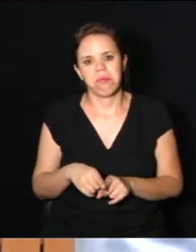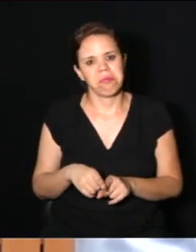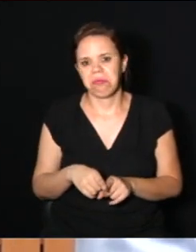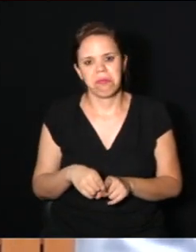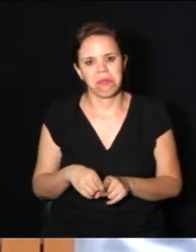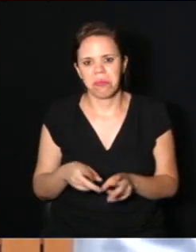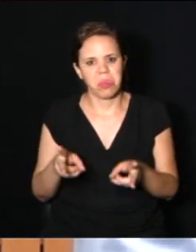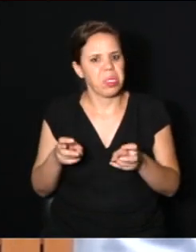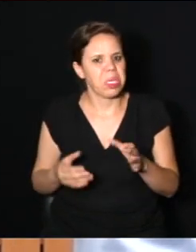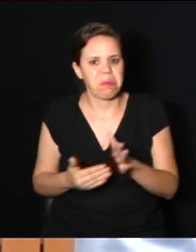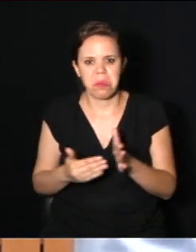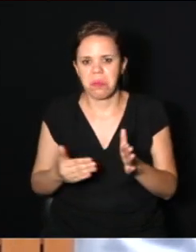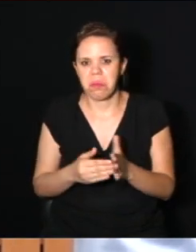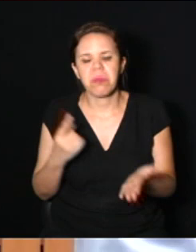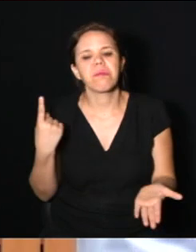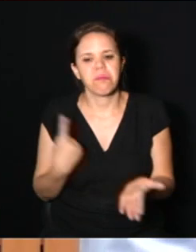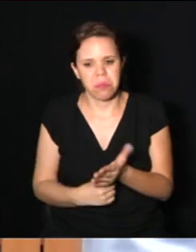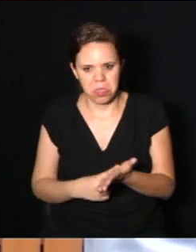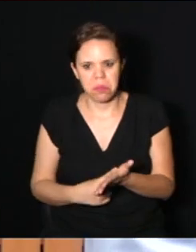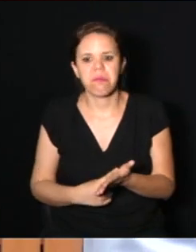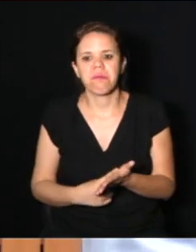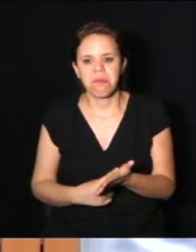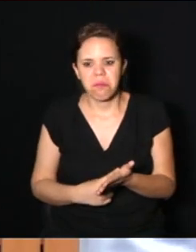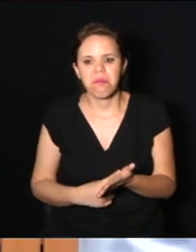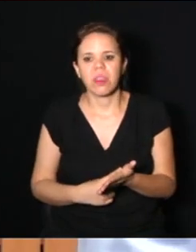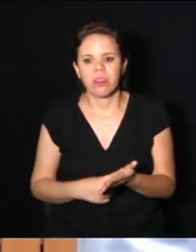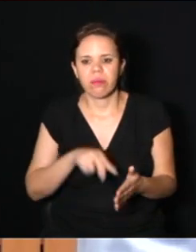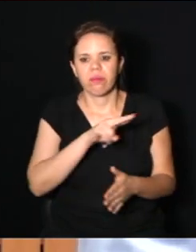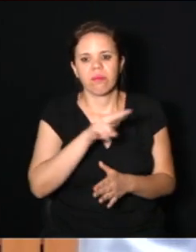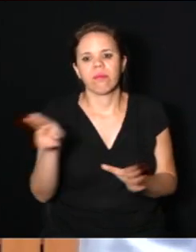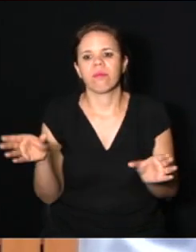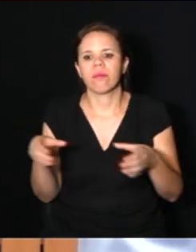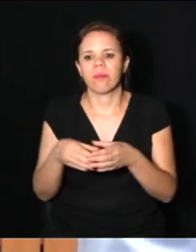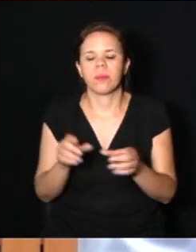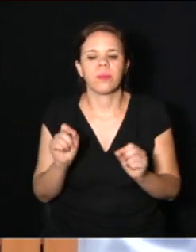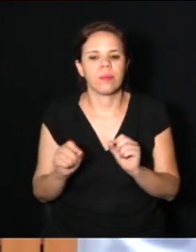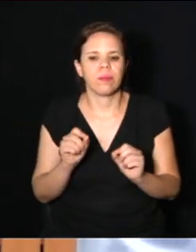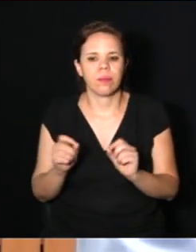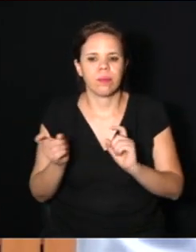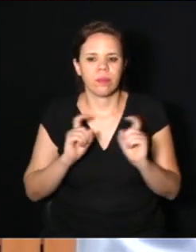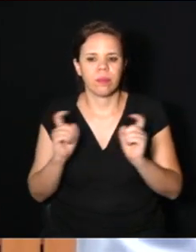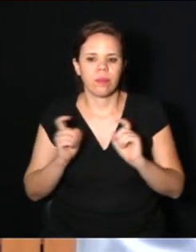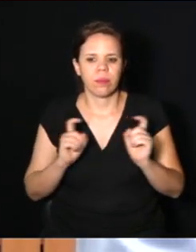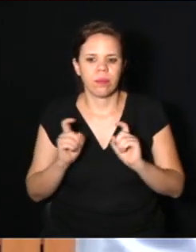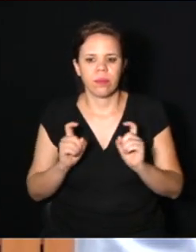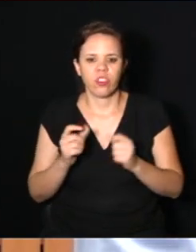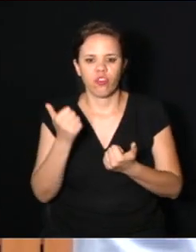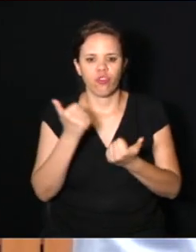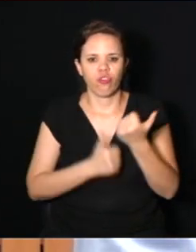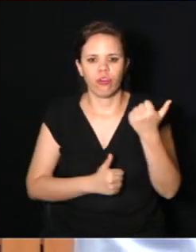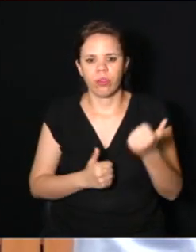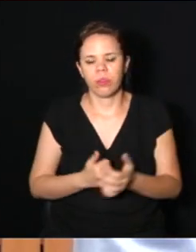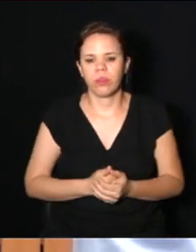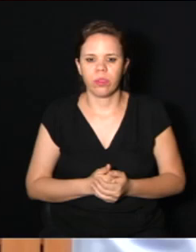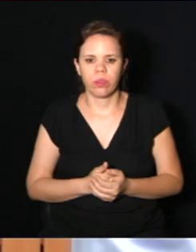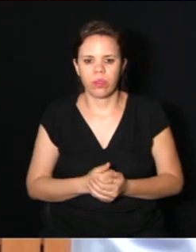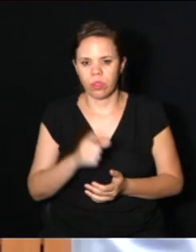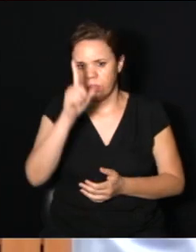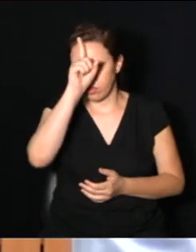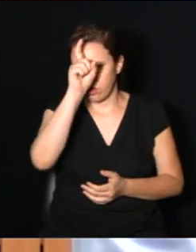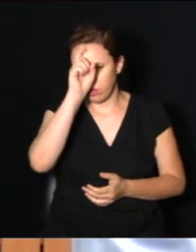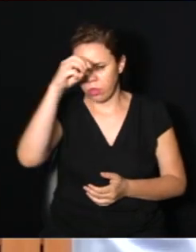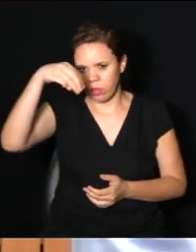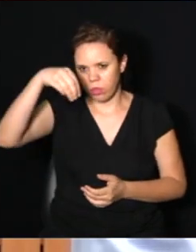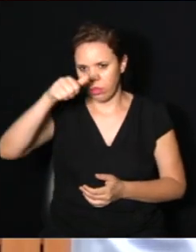dificuldade em agendarmos, né, em nome da comissão, uma reunião com a diretoria da Rede Mário